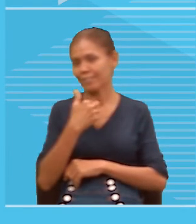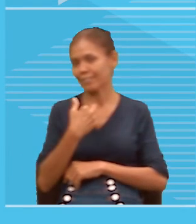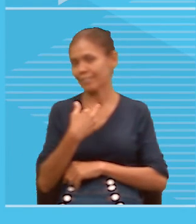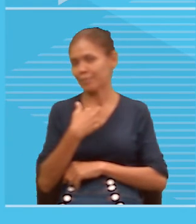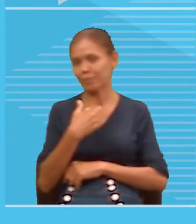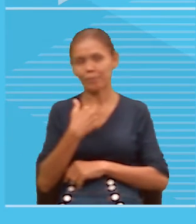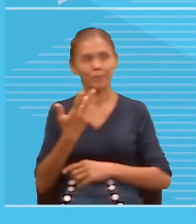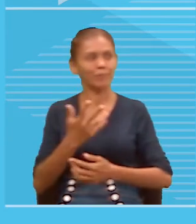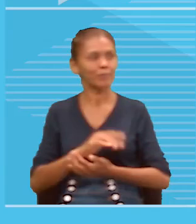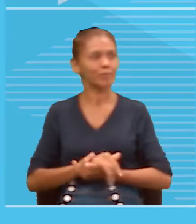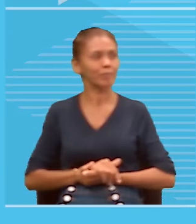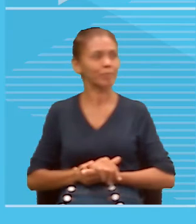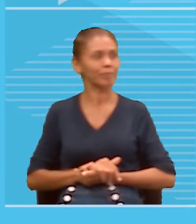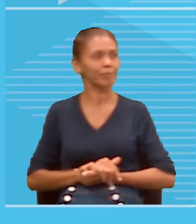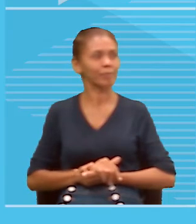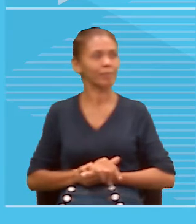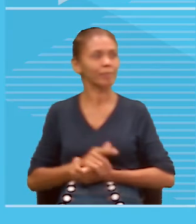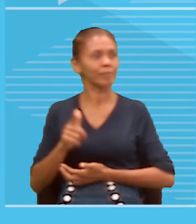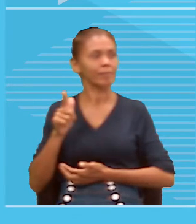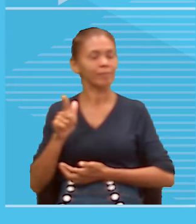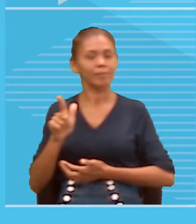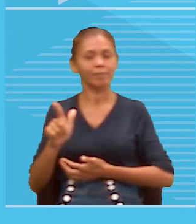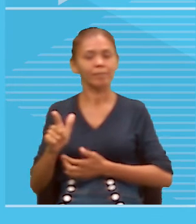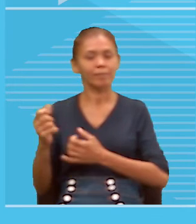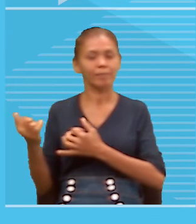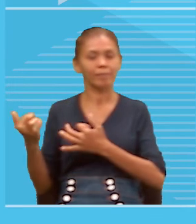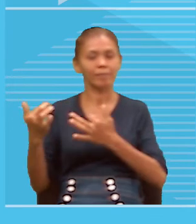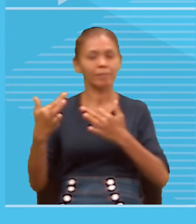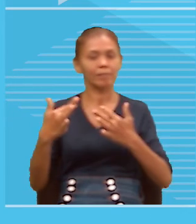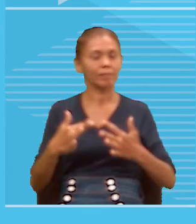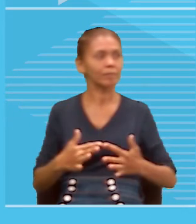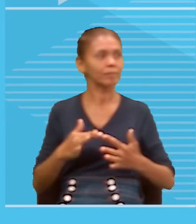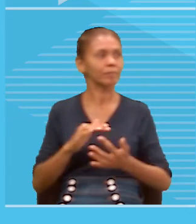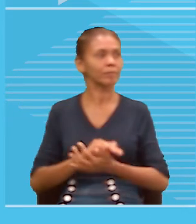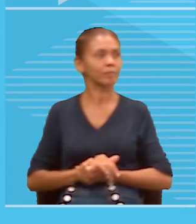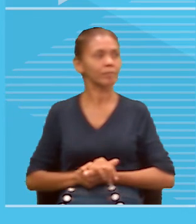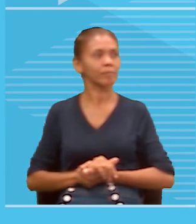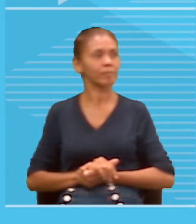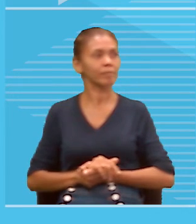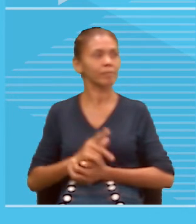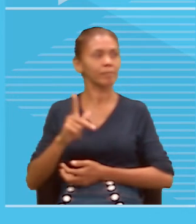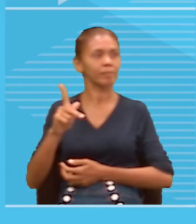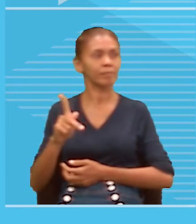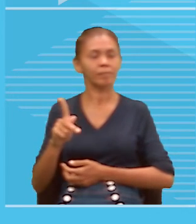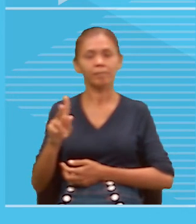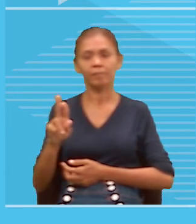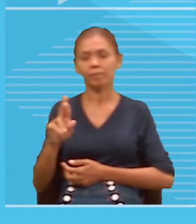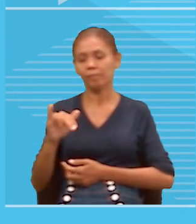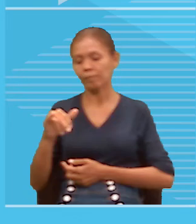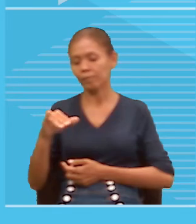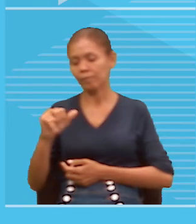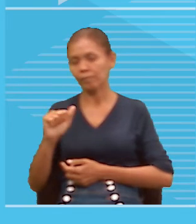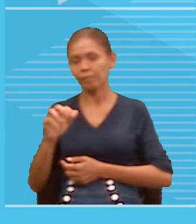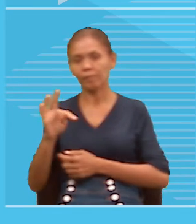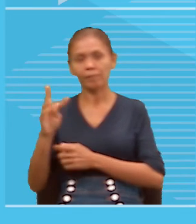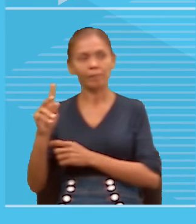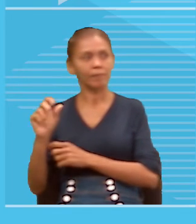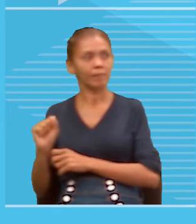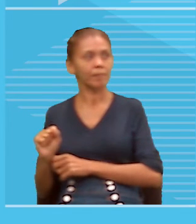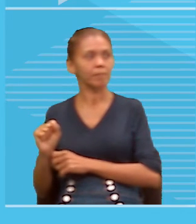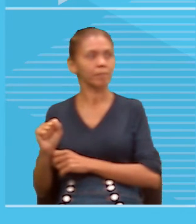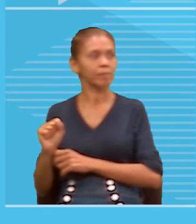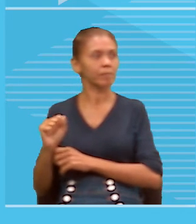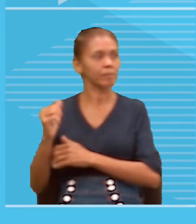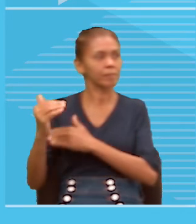Tá certo vamos seguindo agora falando um pouco sobre os primatas quem são esses primatas né Essa ordem Então